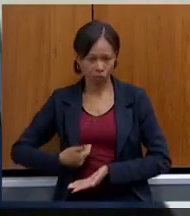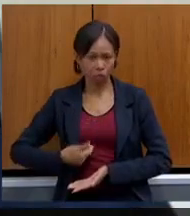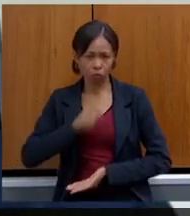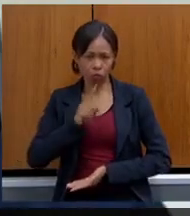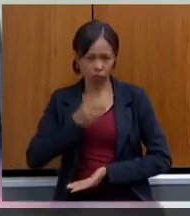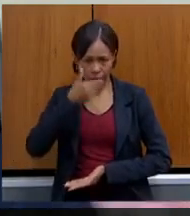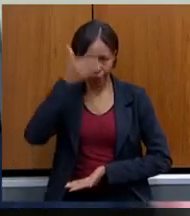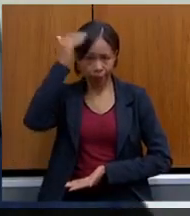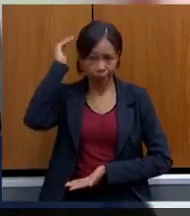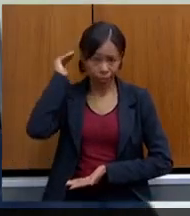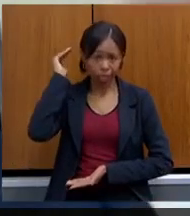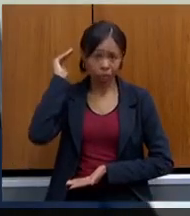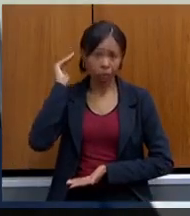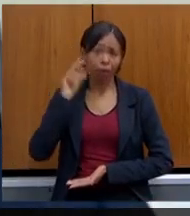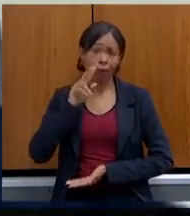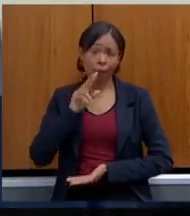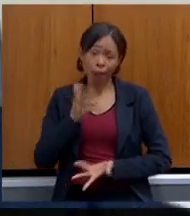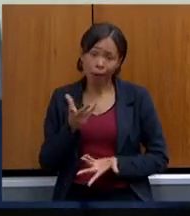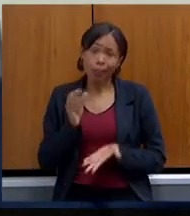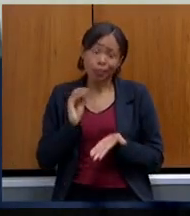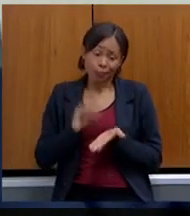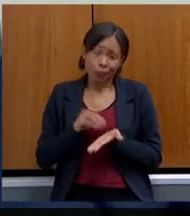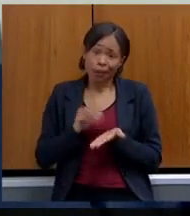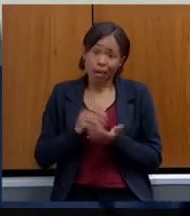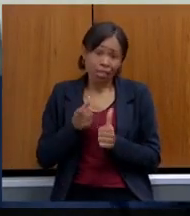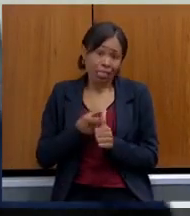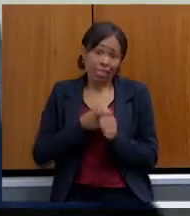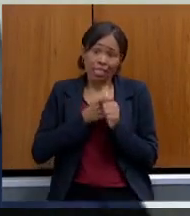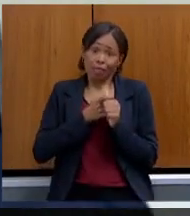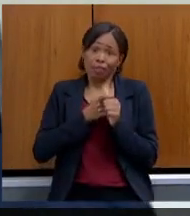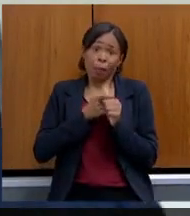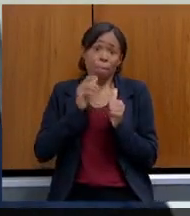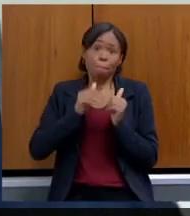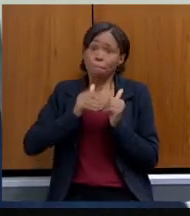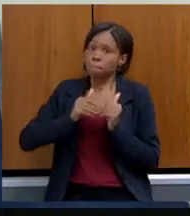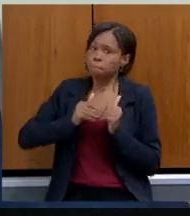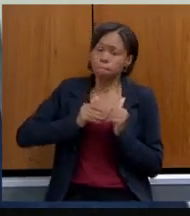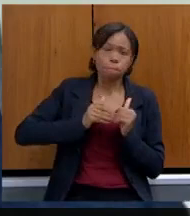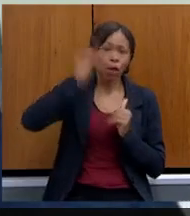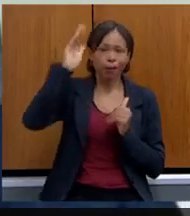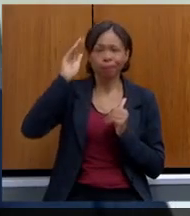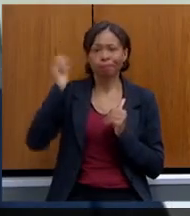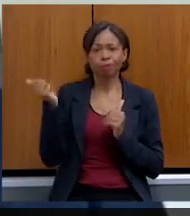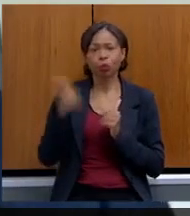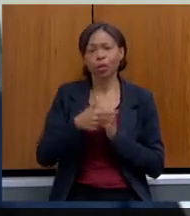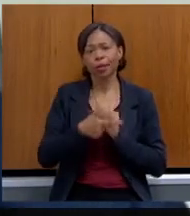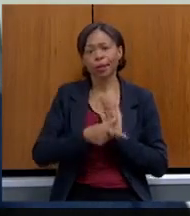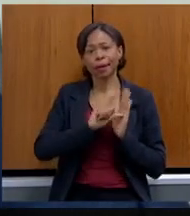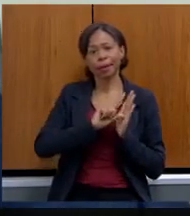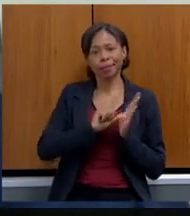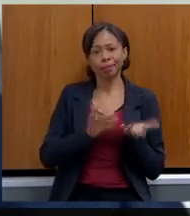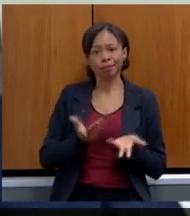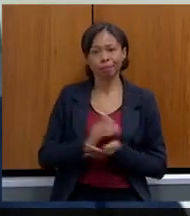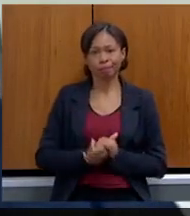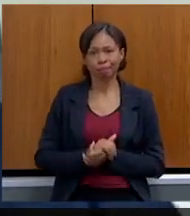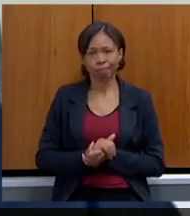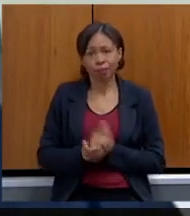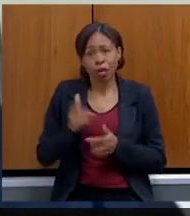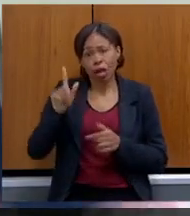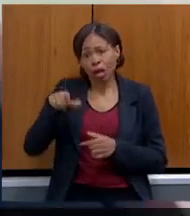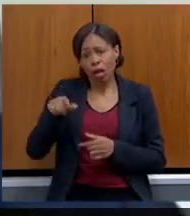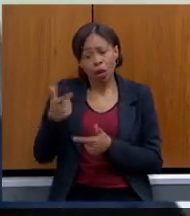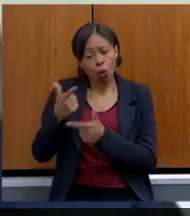dica Repito vai entregar o governo do estado com déficit maior ainda do que recebeu então a problema crônico que nós não podemos